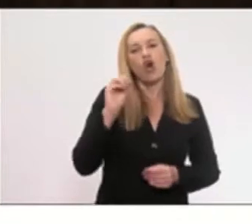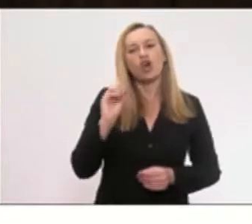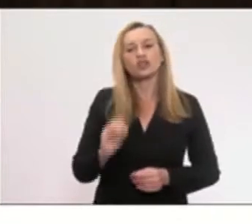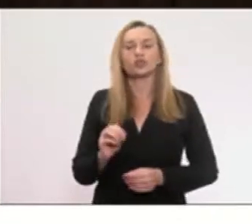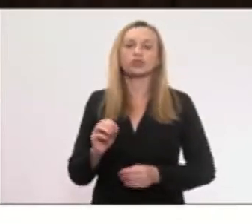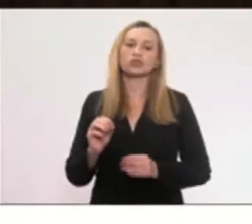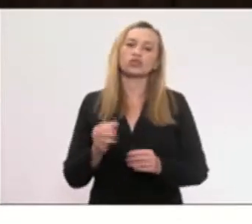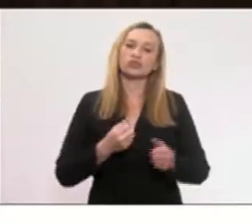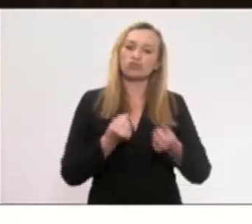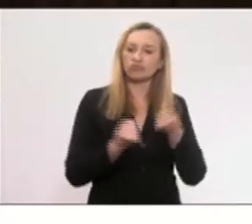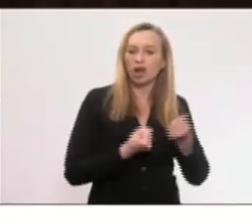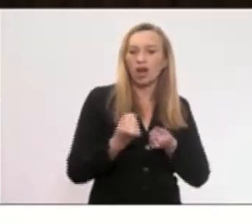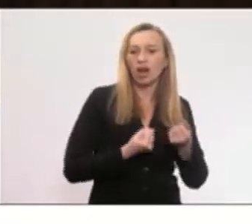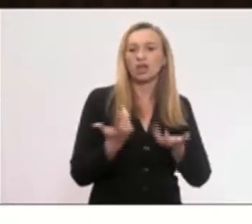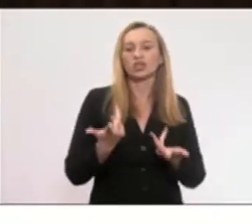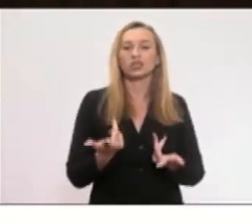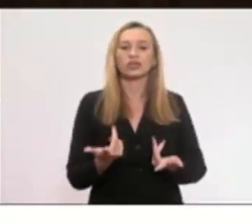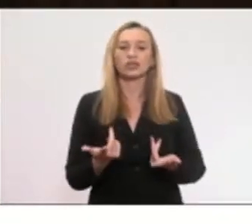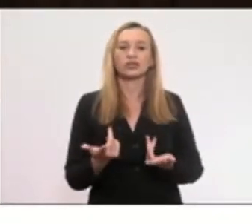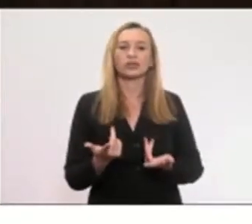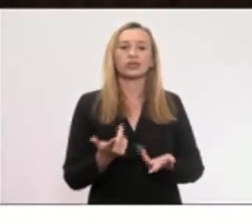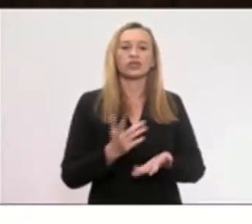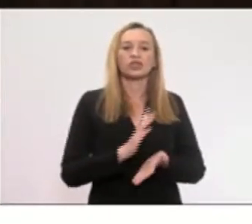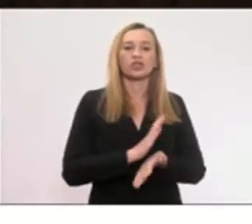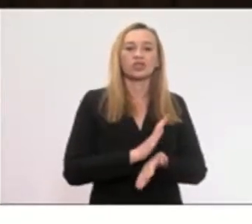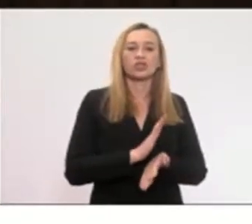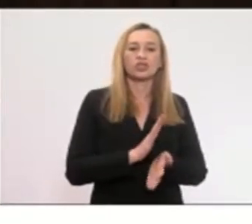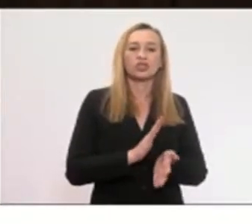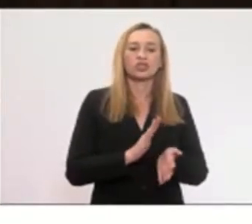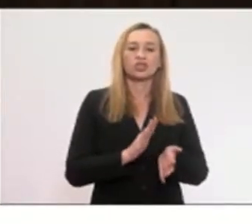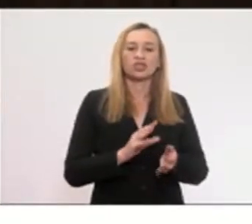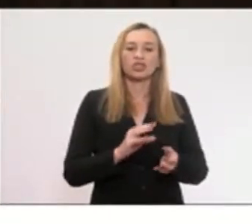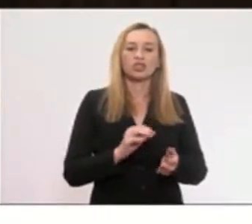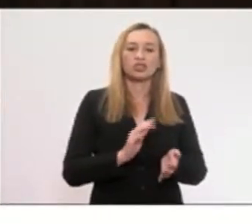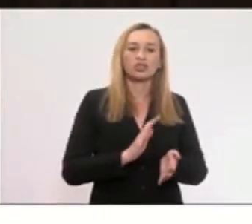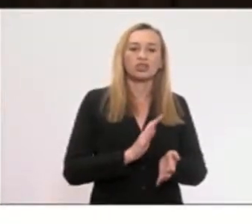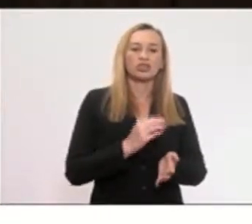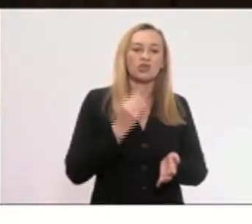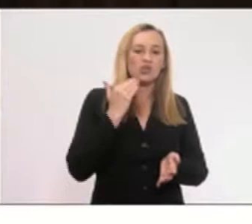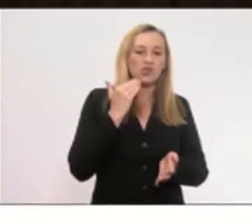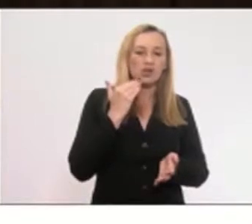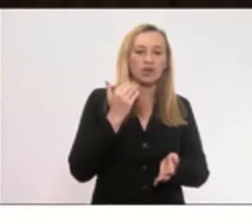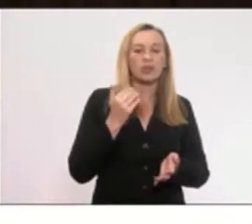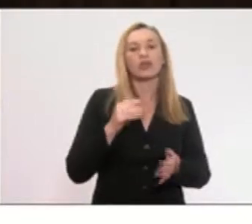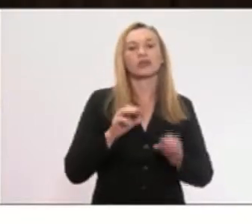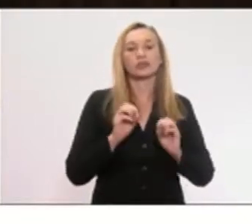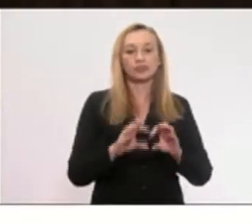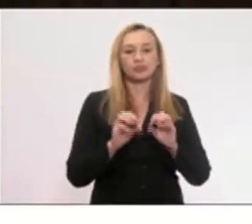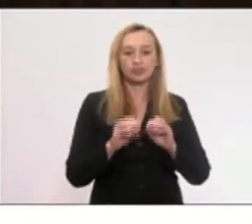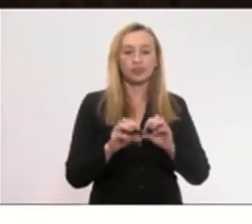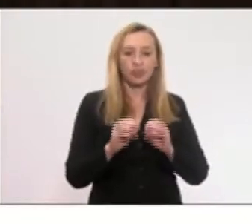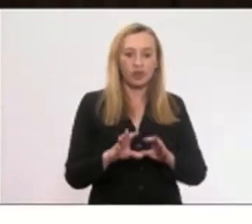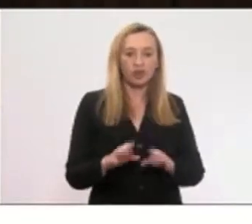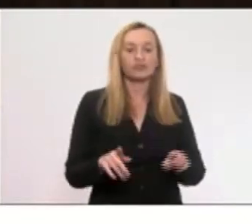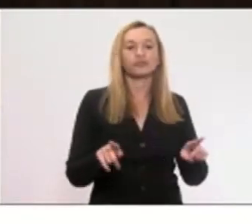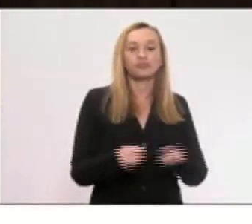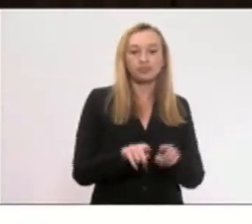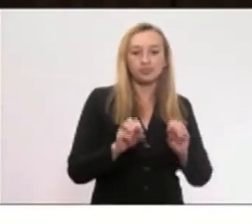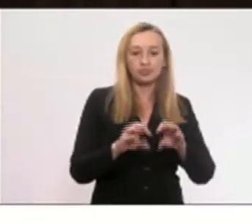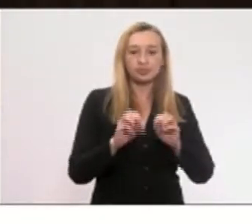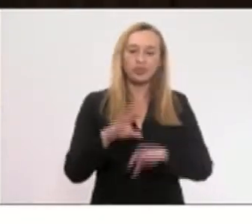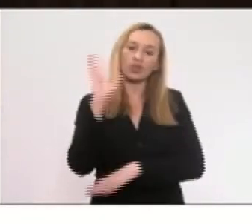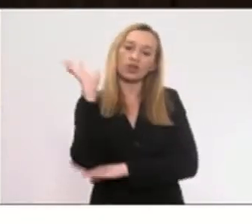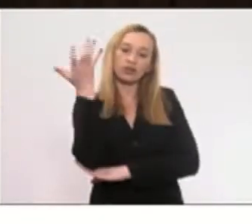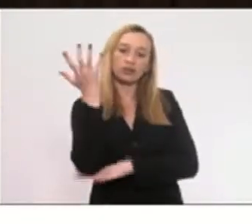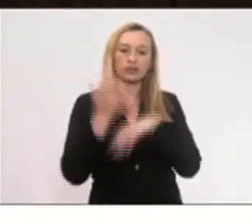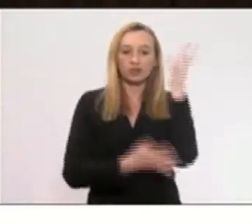trânsito, enfim. Desmonte da educação ambiental, com a extinção da divisão de educação ambiental do Ministério do Meio